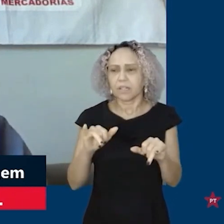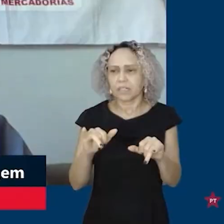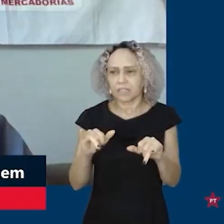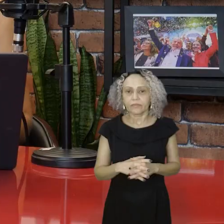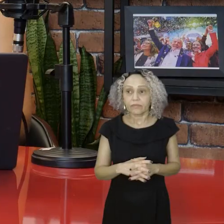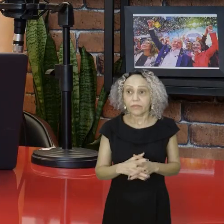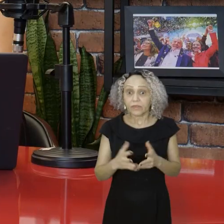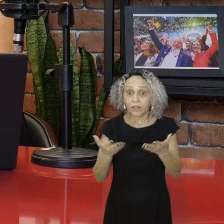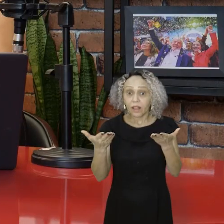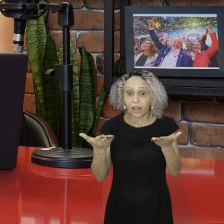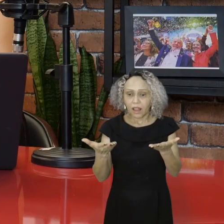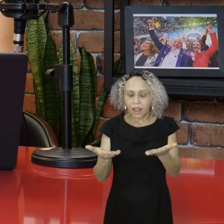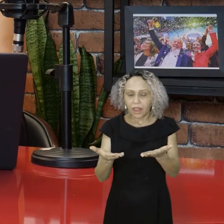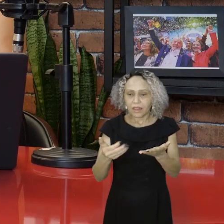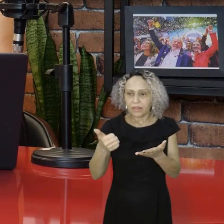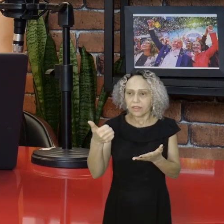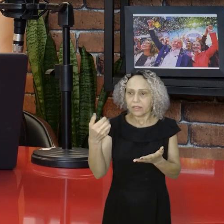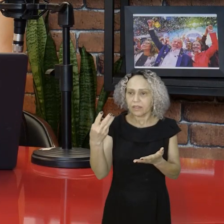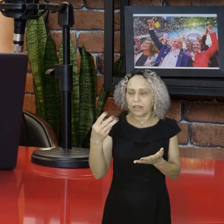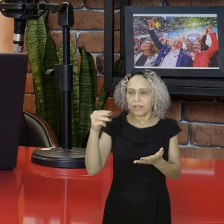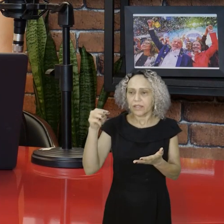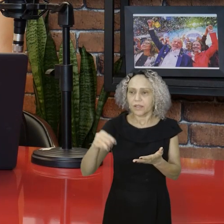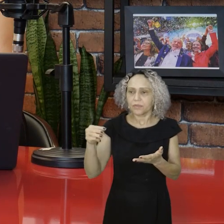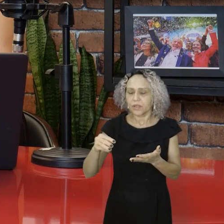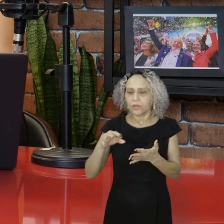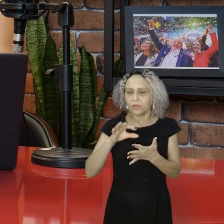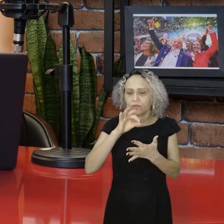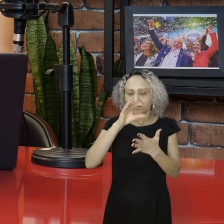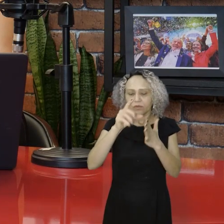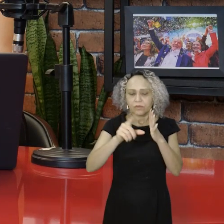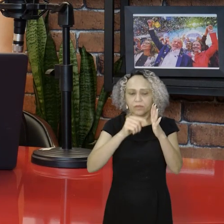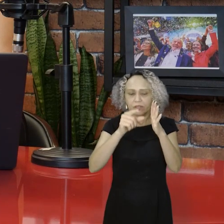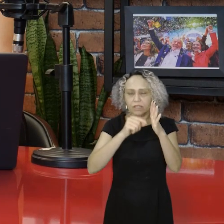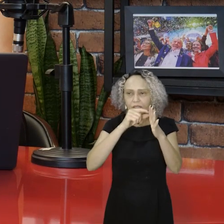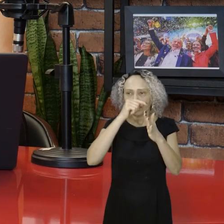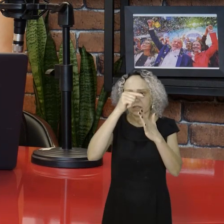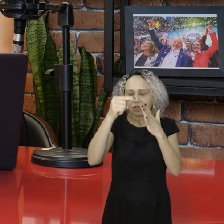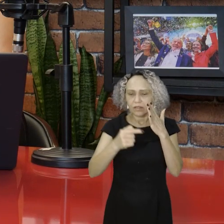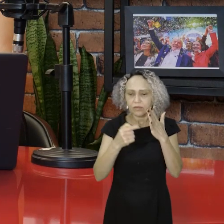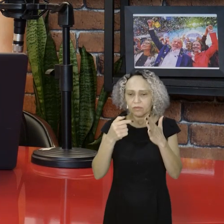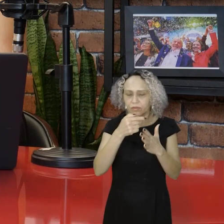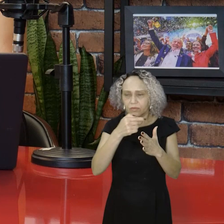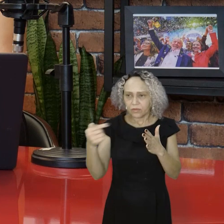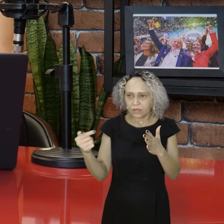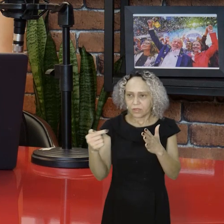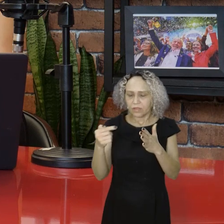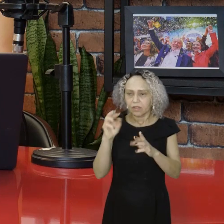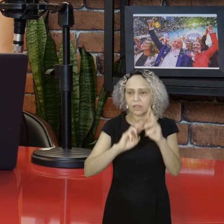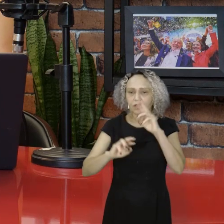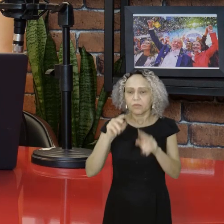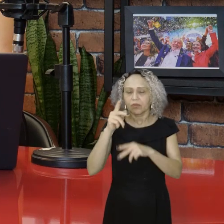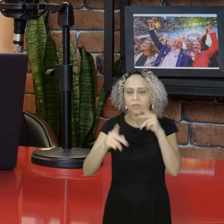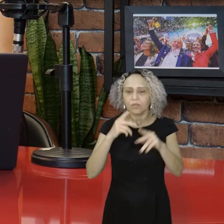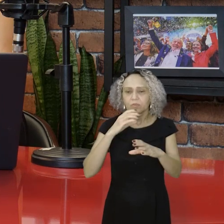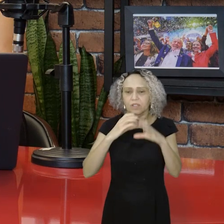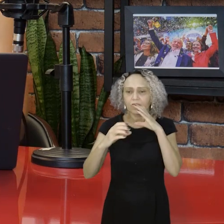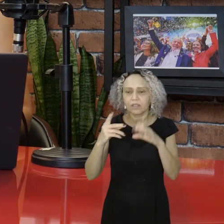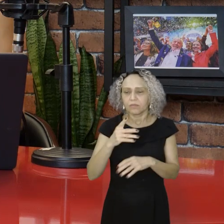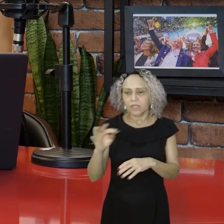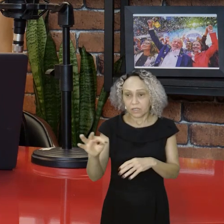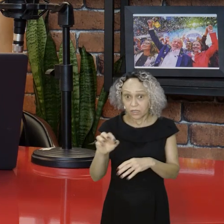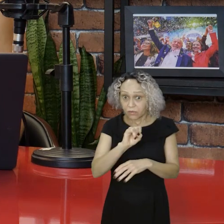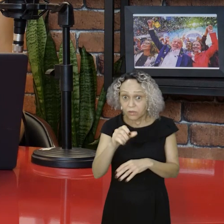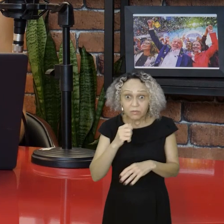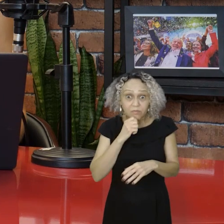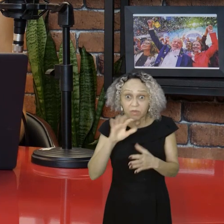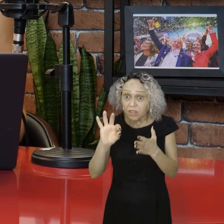nosso país. E esse foi mais um 13 Minutos com os destaques dos últimos dias na Rede Povo de Comunicação do PT. Se você